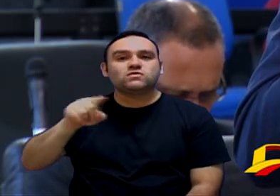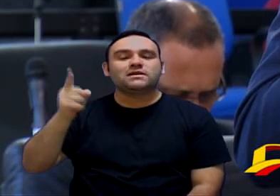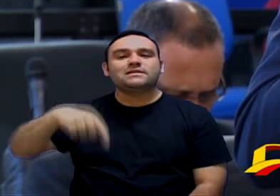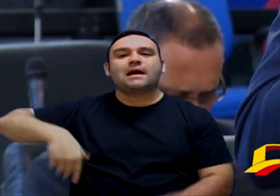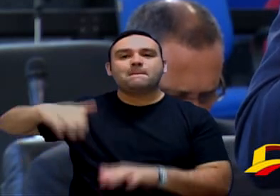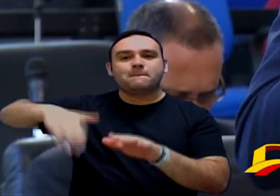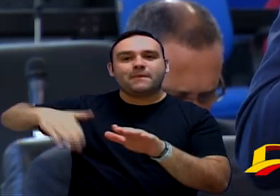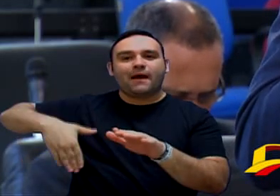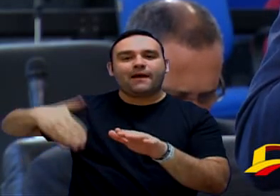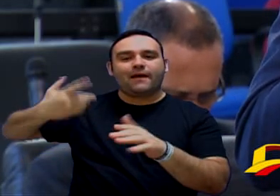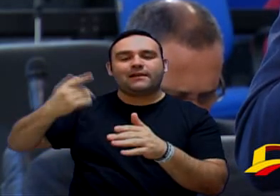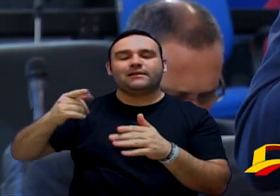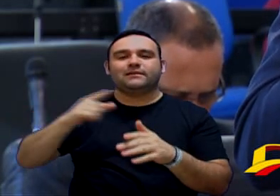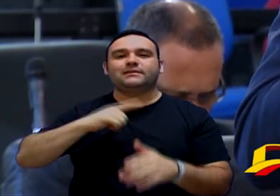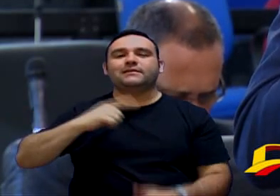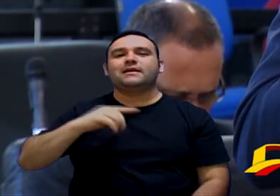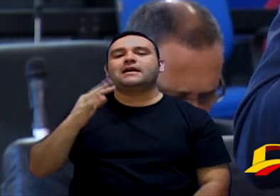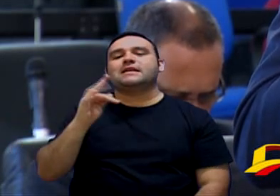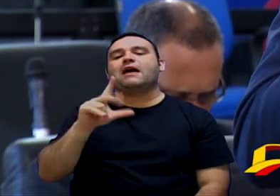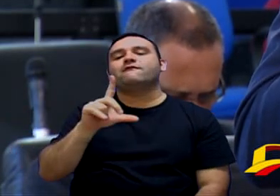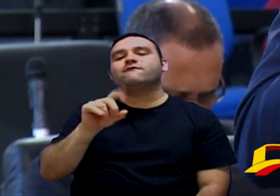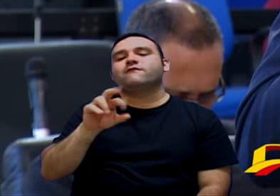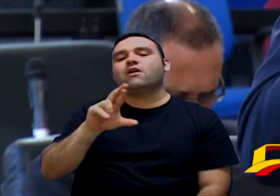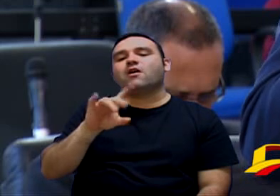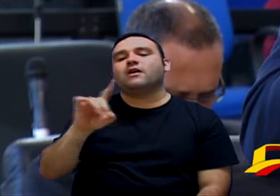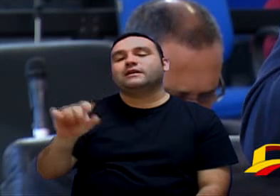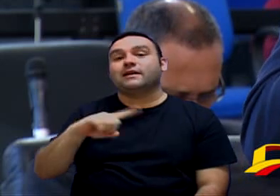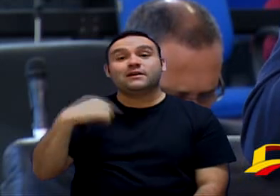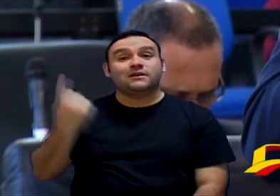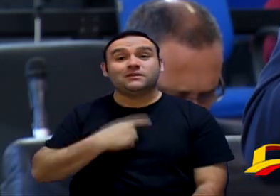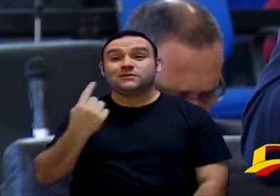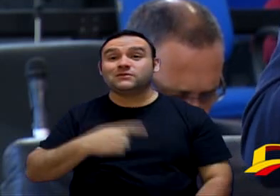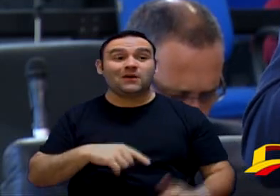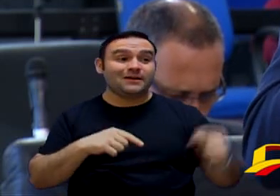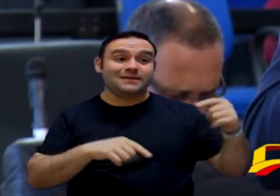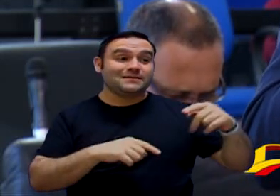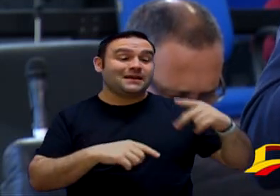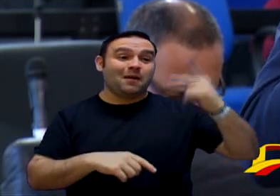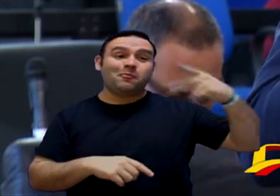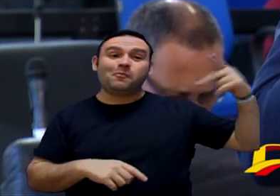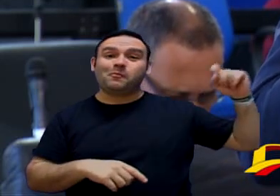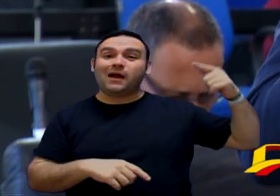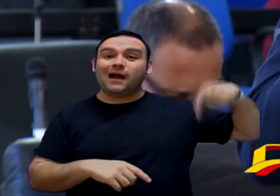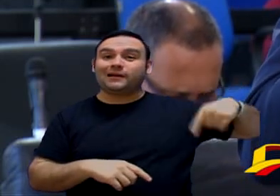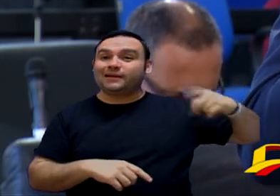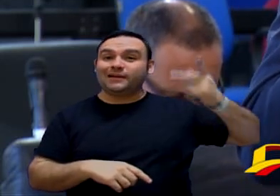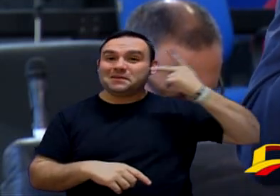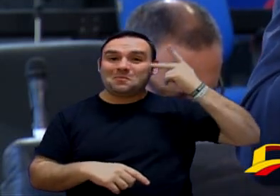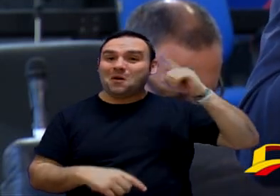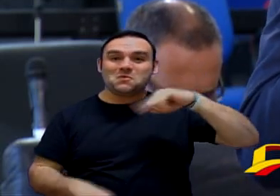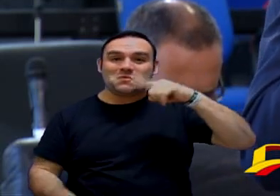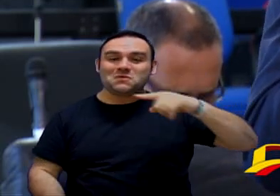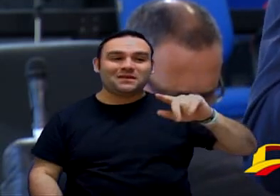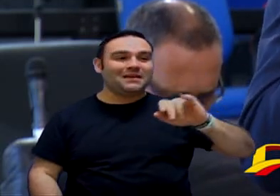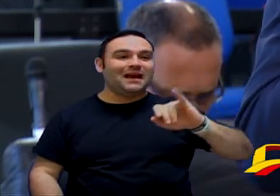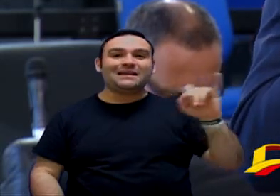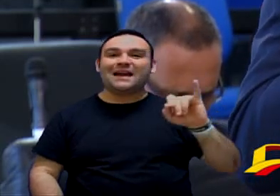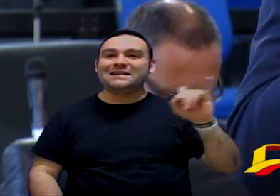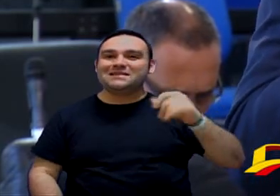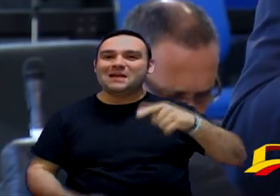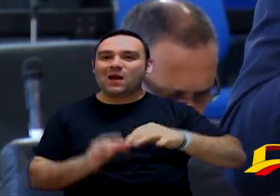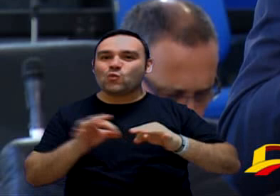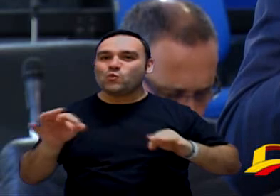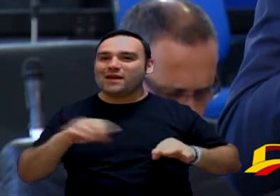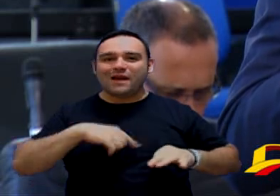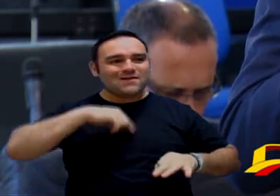Unidos lá em na Flórida e nós não consegue na Praia Grande Vereador não consegue na Ilha Comprida aqui